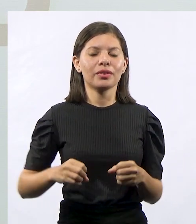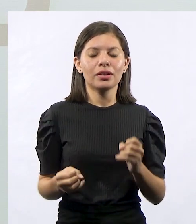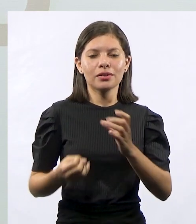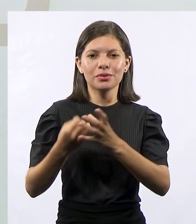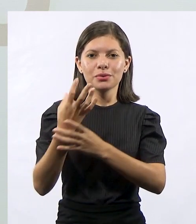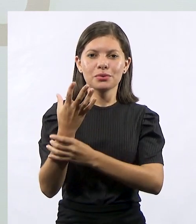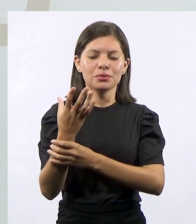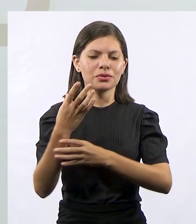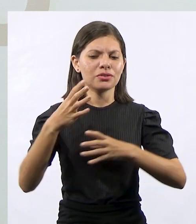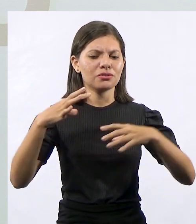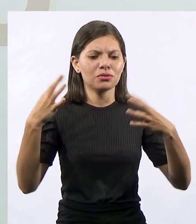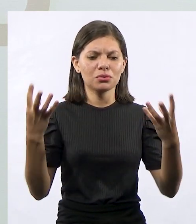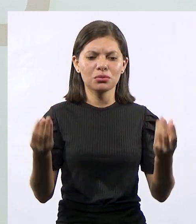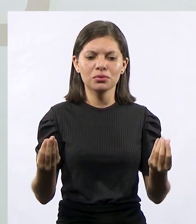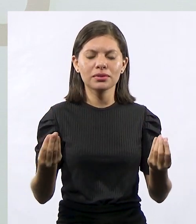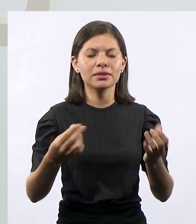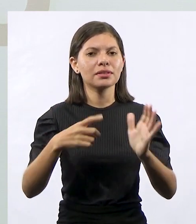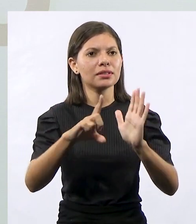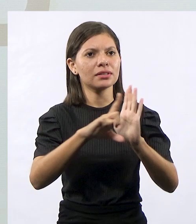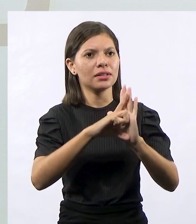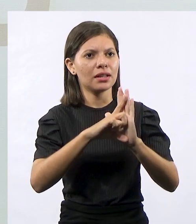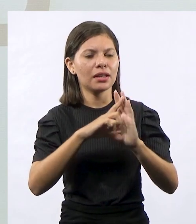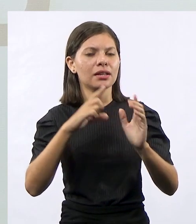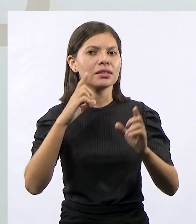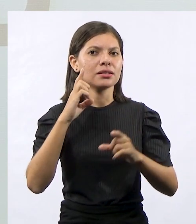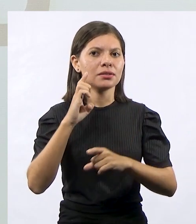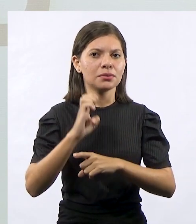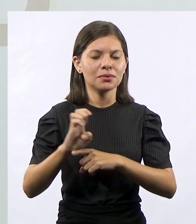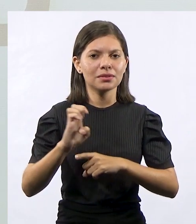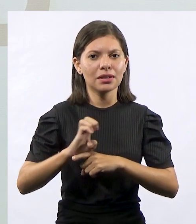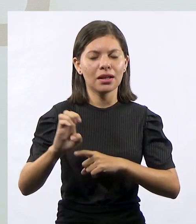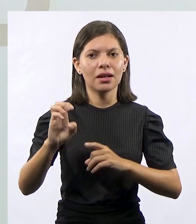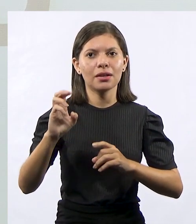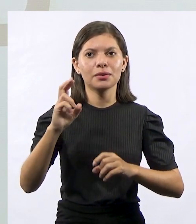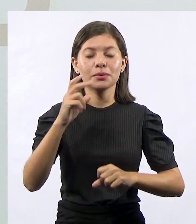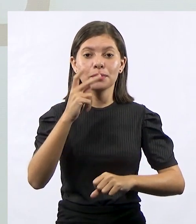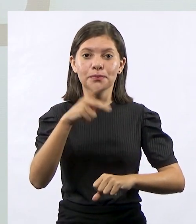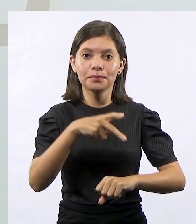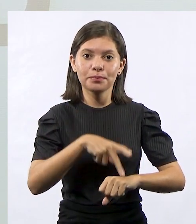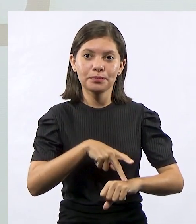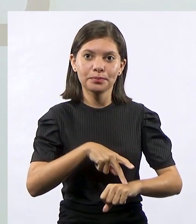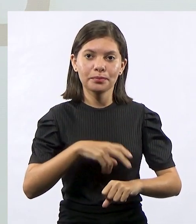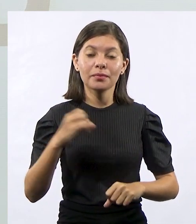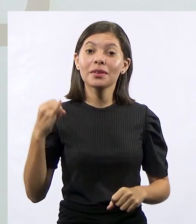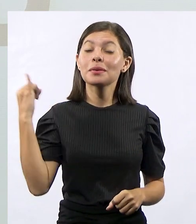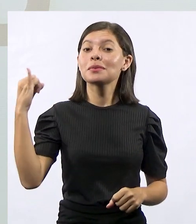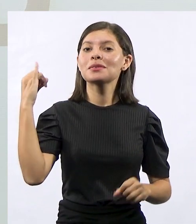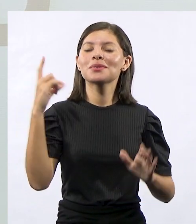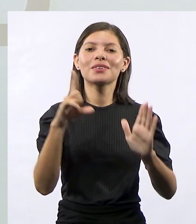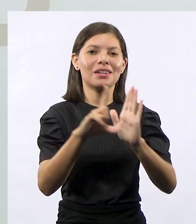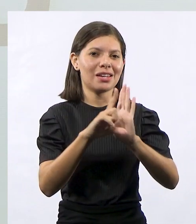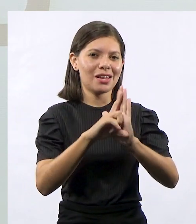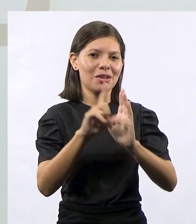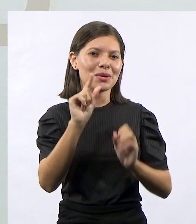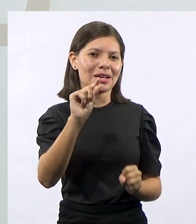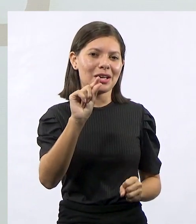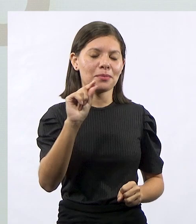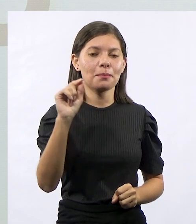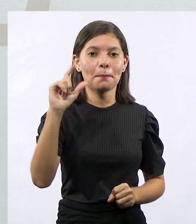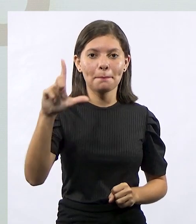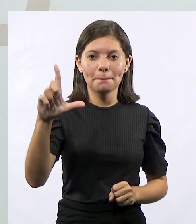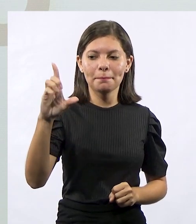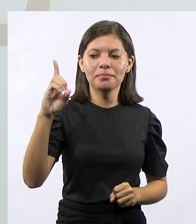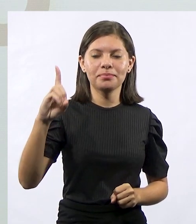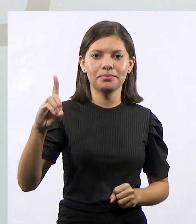as demais leis que regem um Estado, que regem uma nação. E a principal lei da educação brasileira é